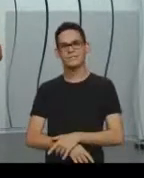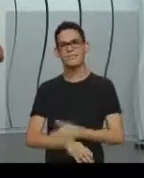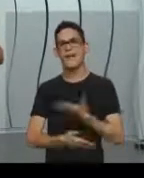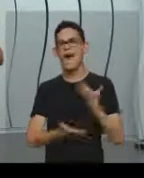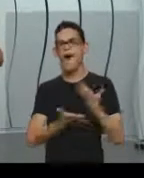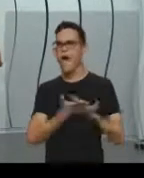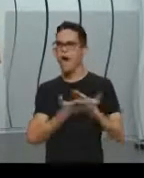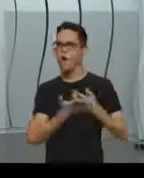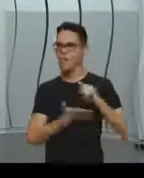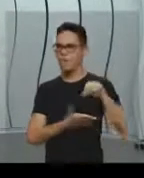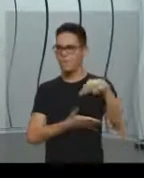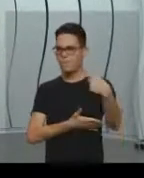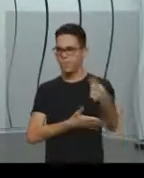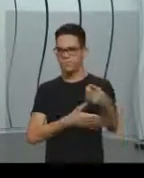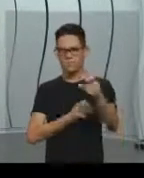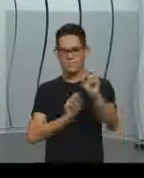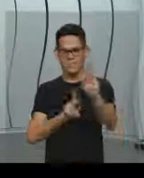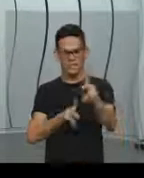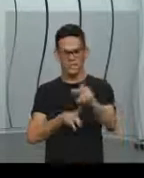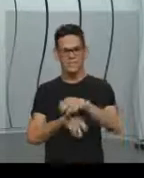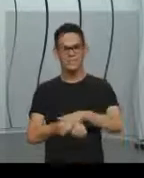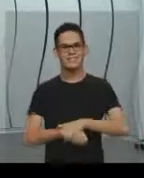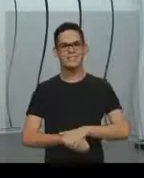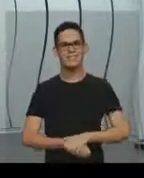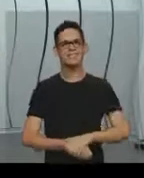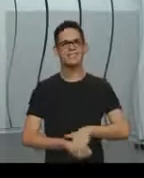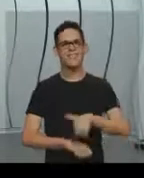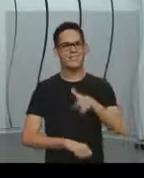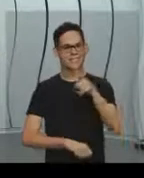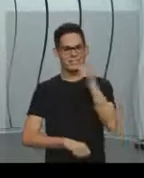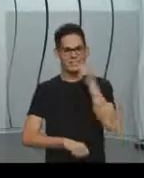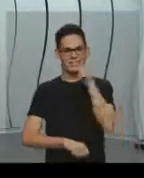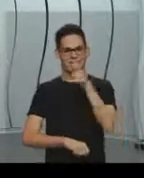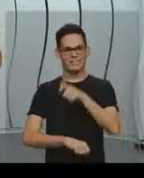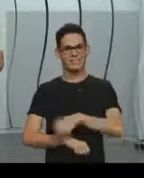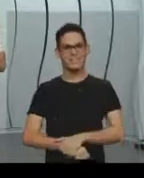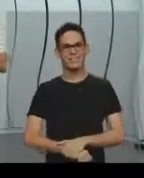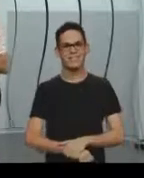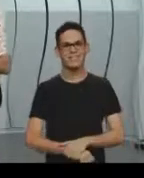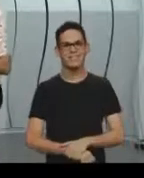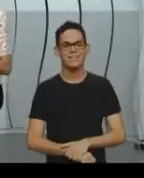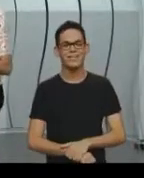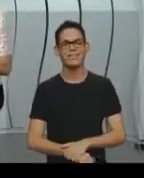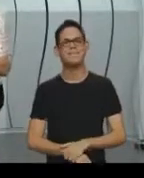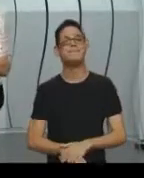na próxima aula, porque é um caso muito interessante.